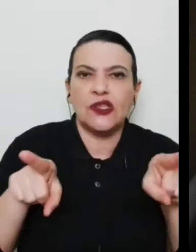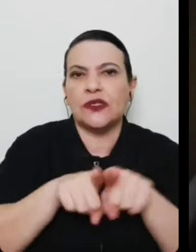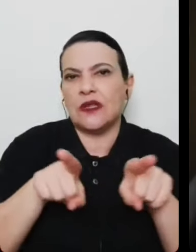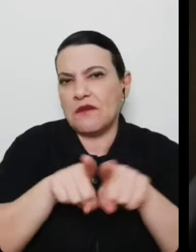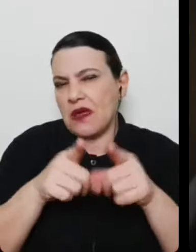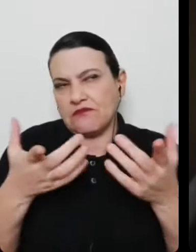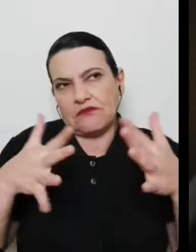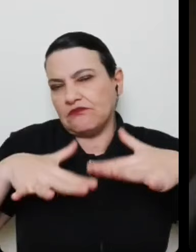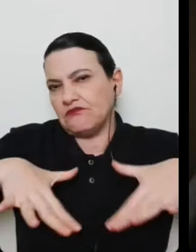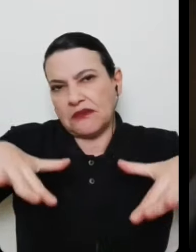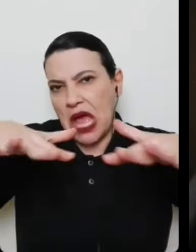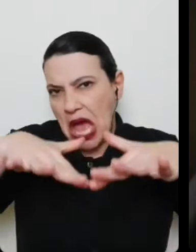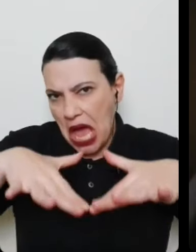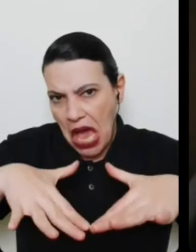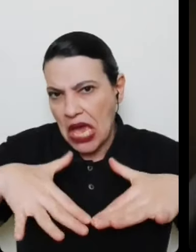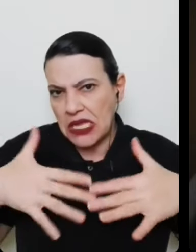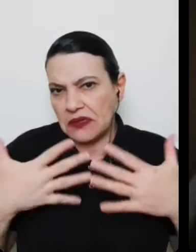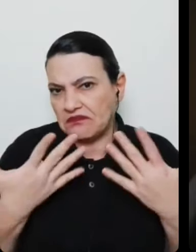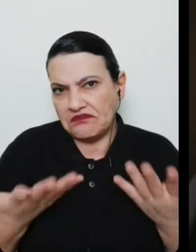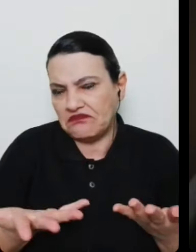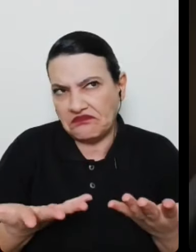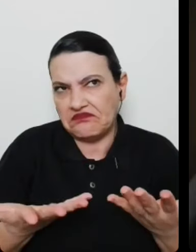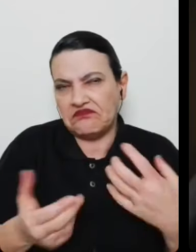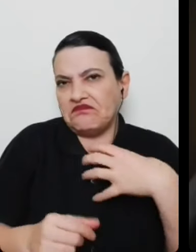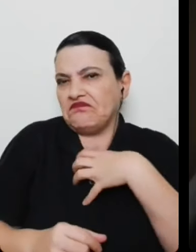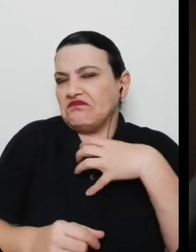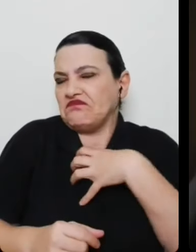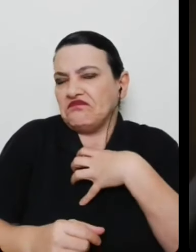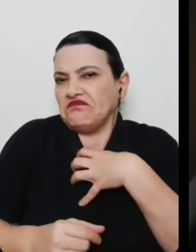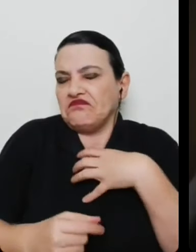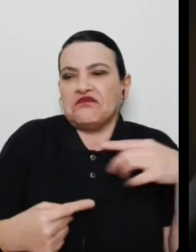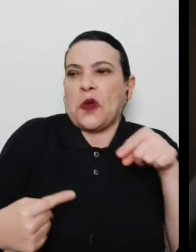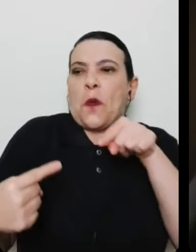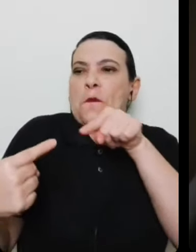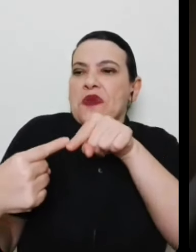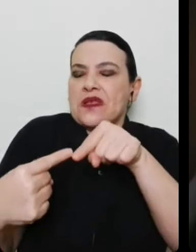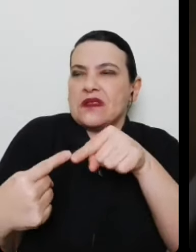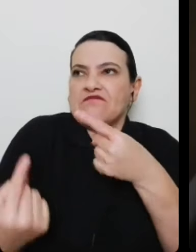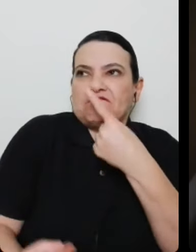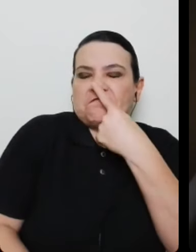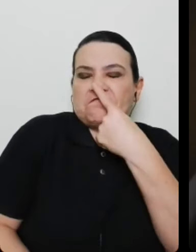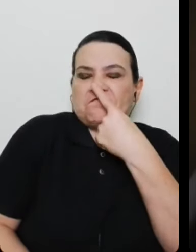área que se sente mais confortável ou